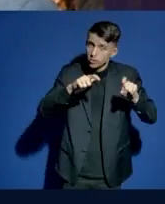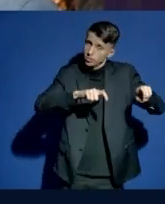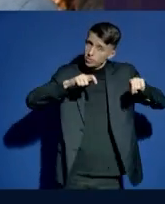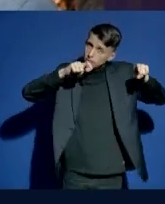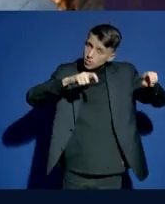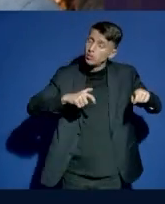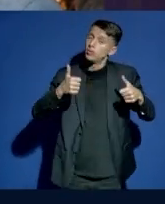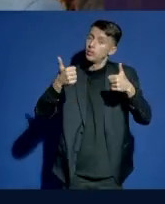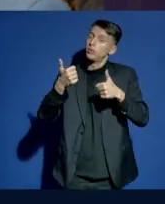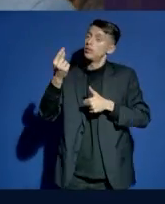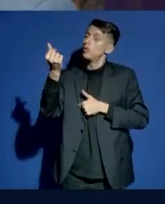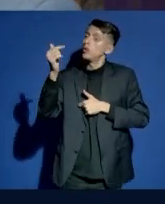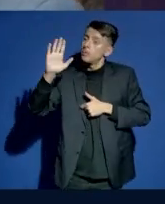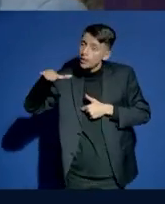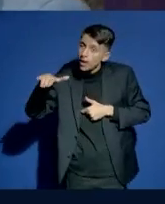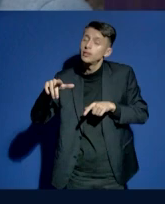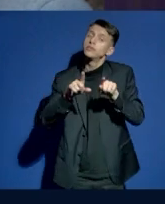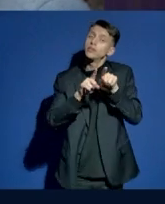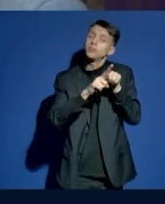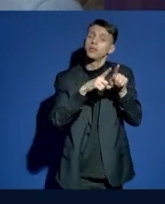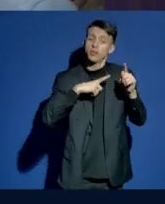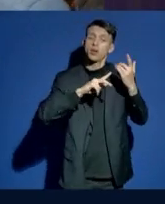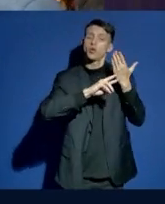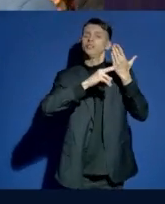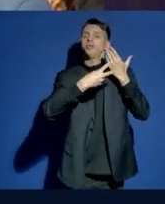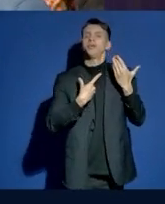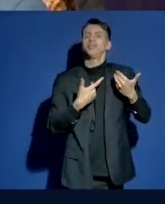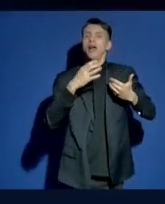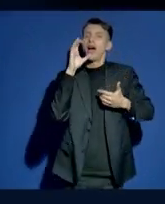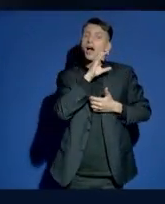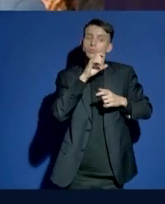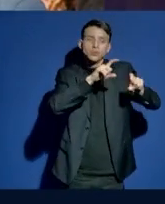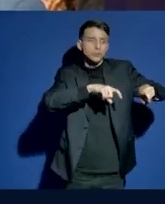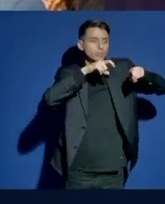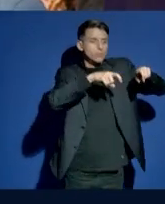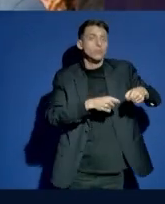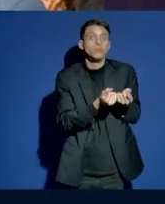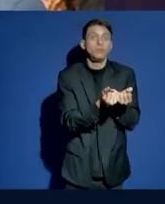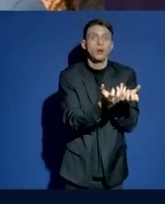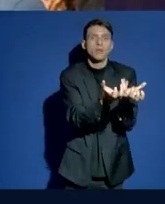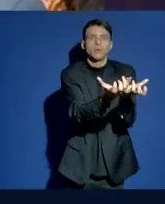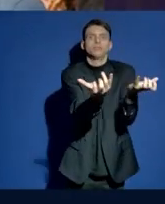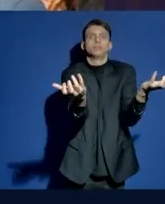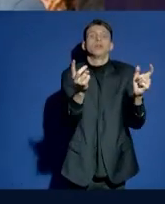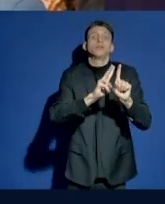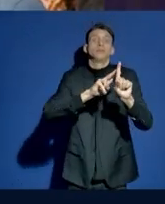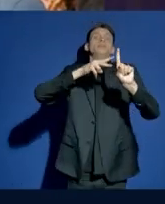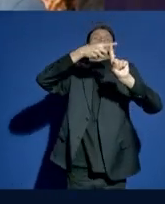custo, ele também vai ter um benefício agronômico e uma eficácia